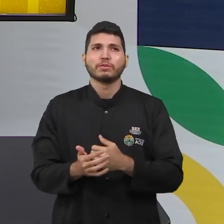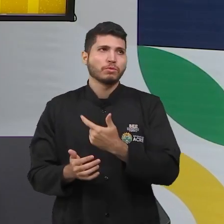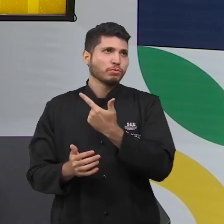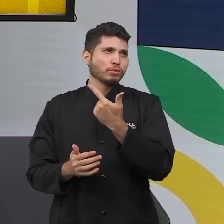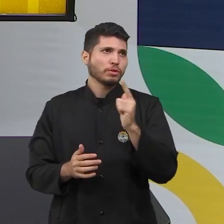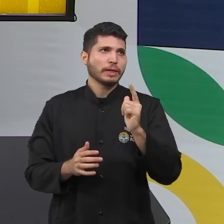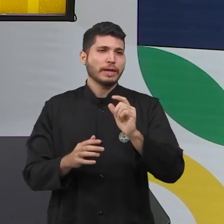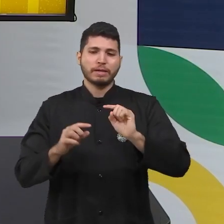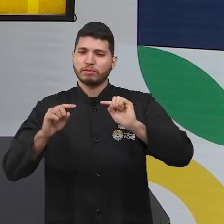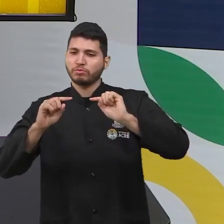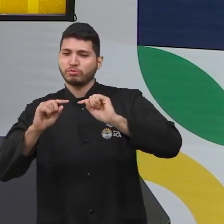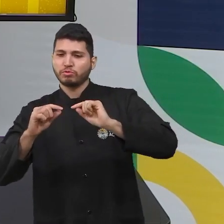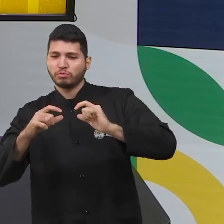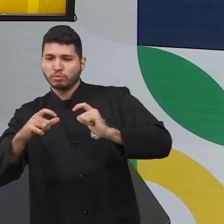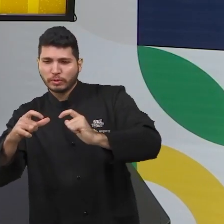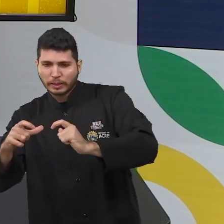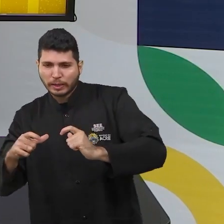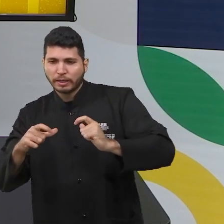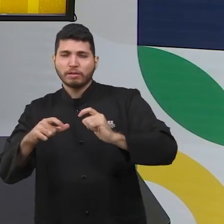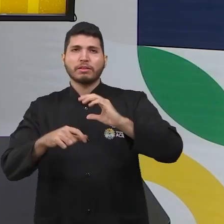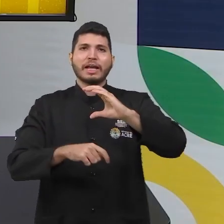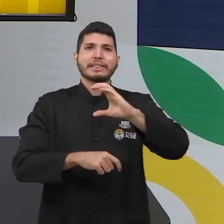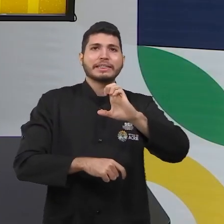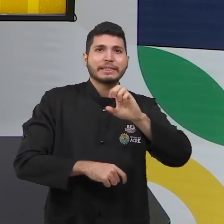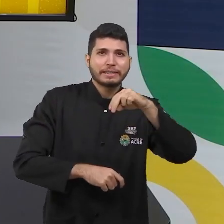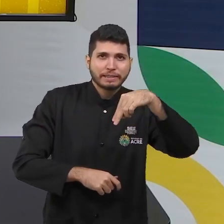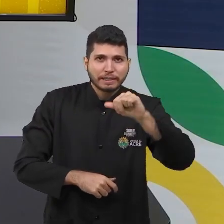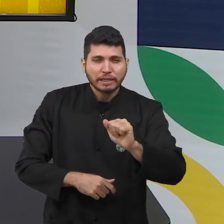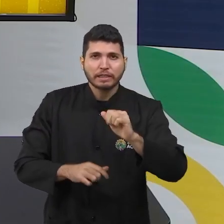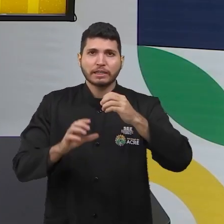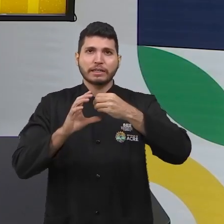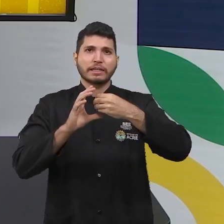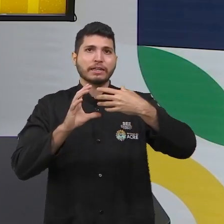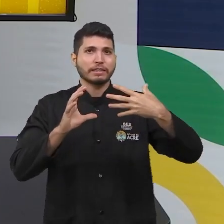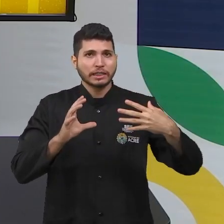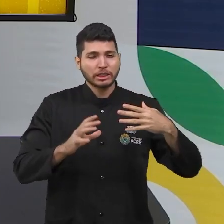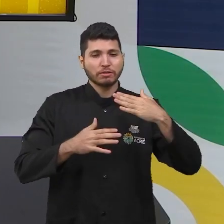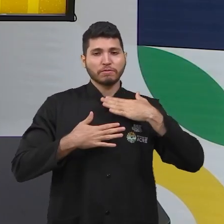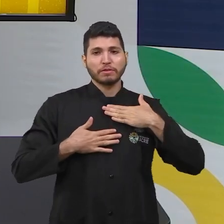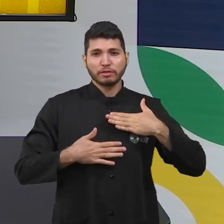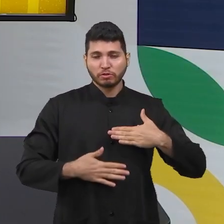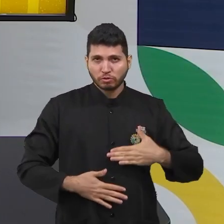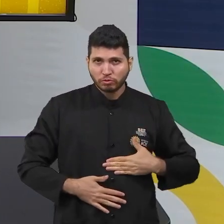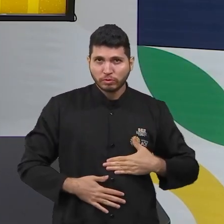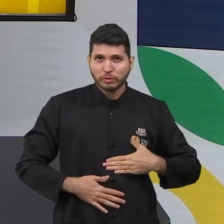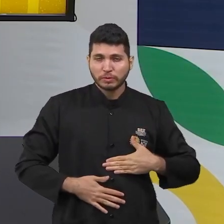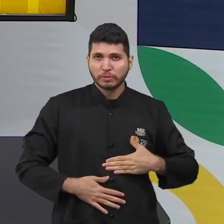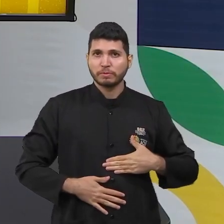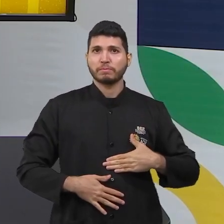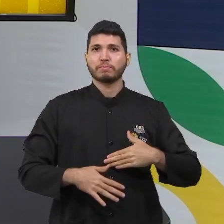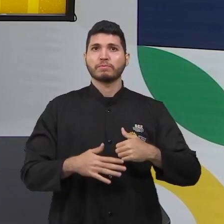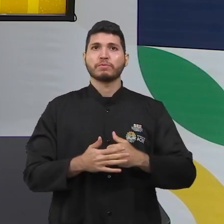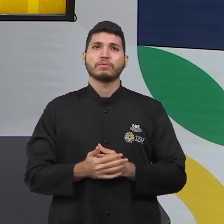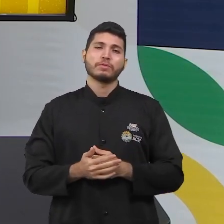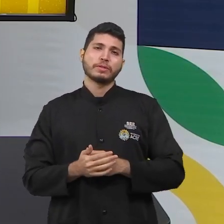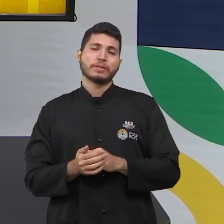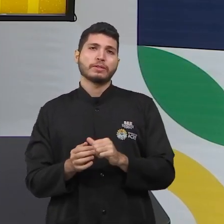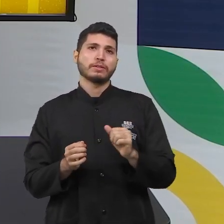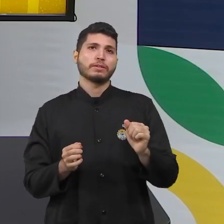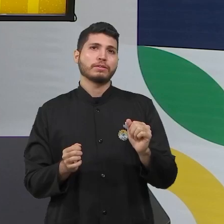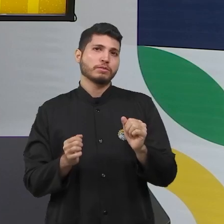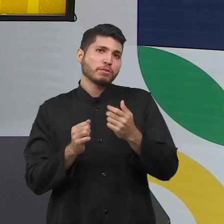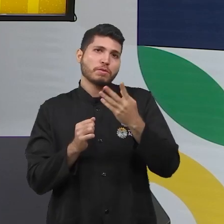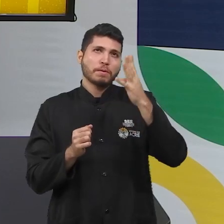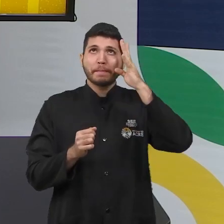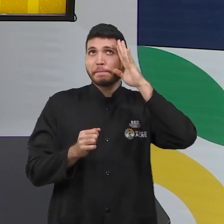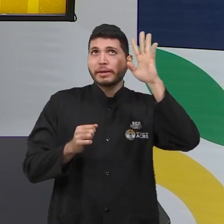como o cenário, até as características físicas dos atores, elas eram apenas uma construção